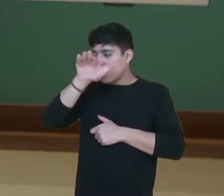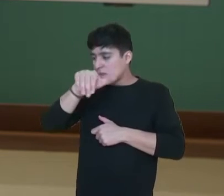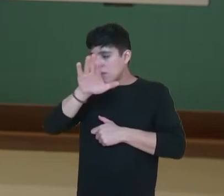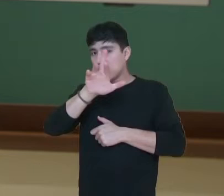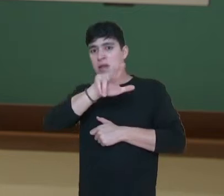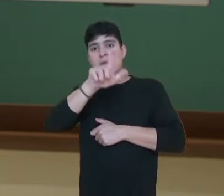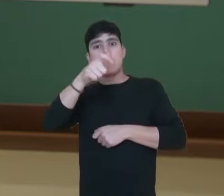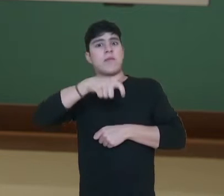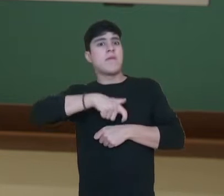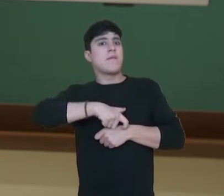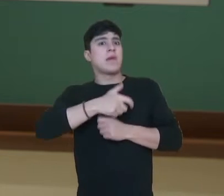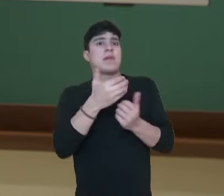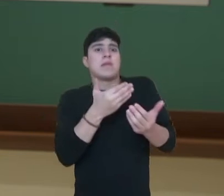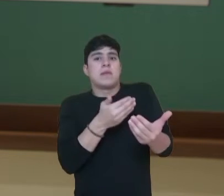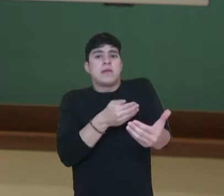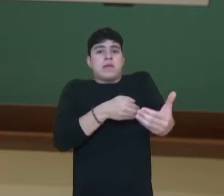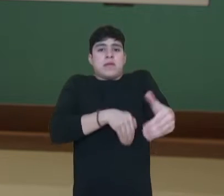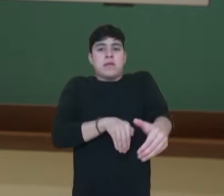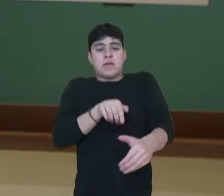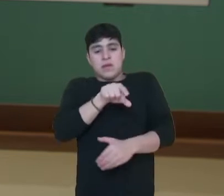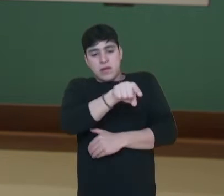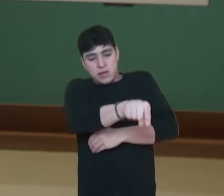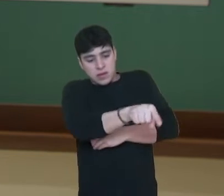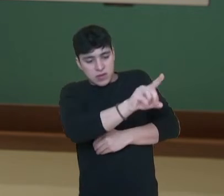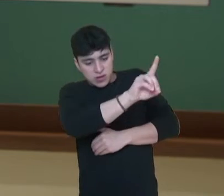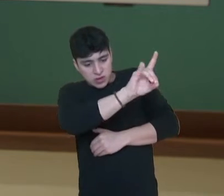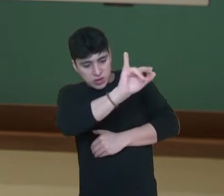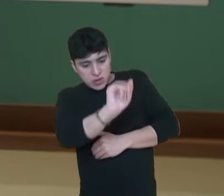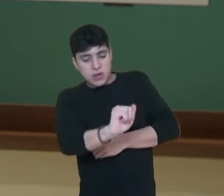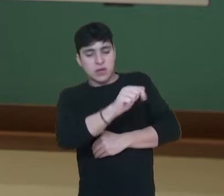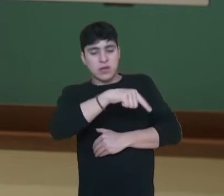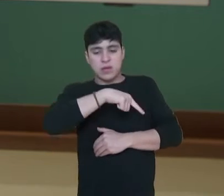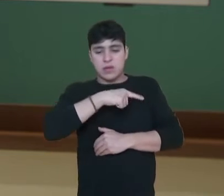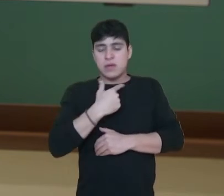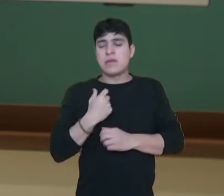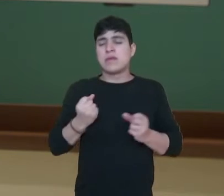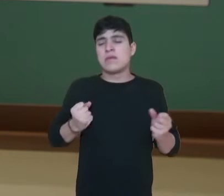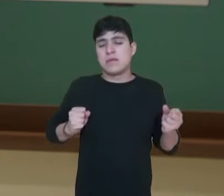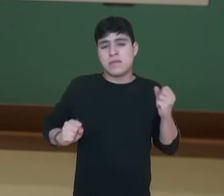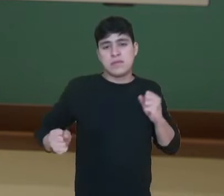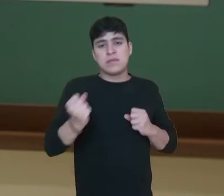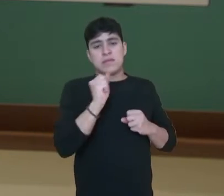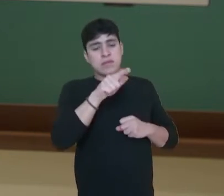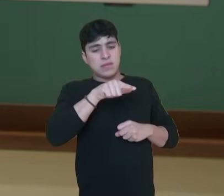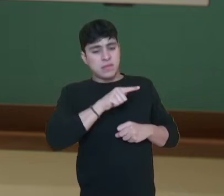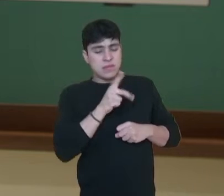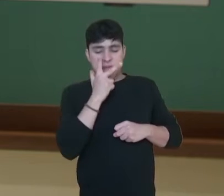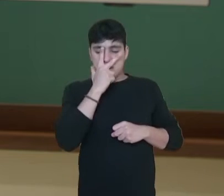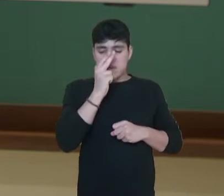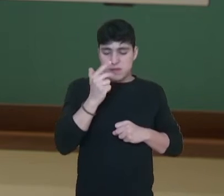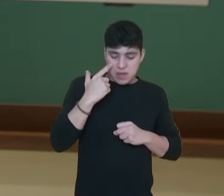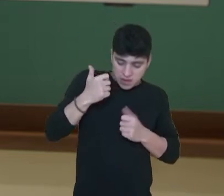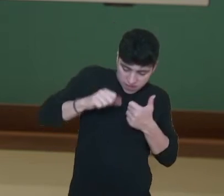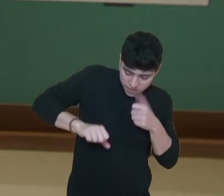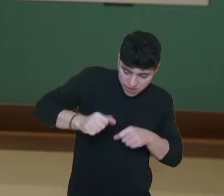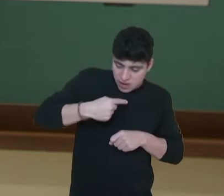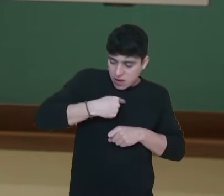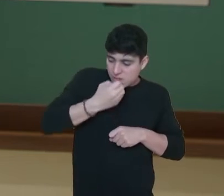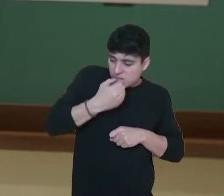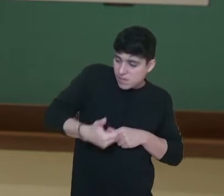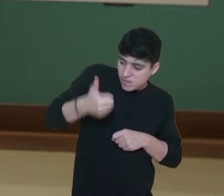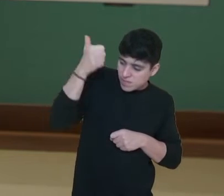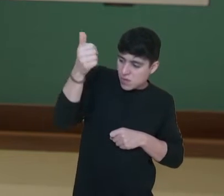momento de avaliação, enfim, que leva uma ansiedade, que vai testar o nosso conhecimento, se a gente é bom ou não.